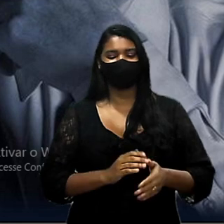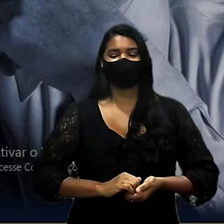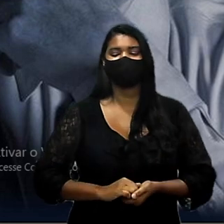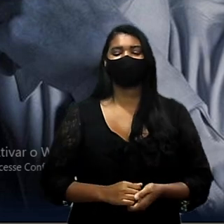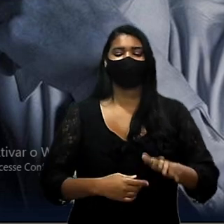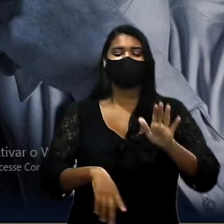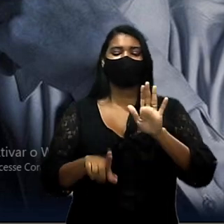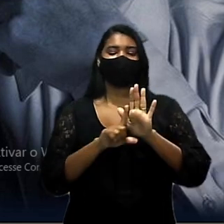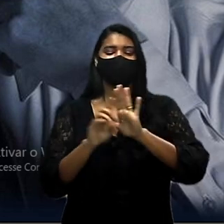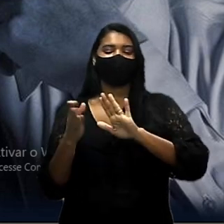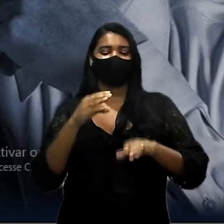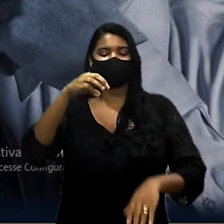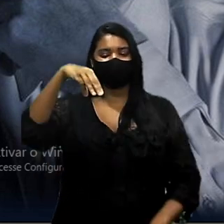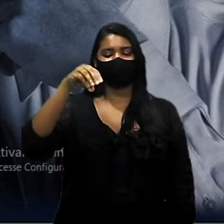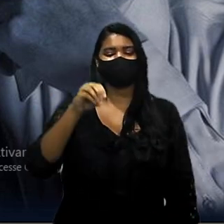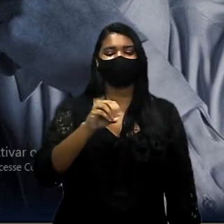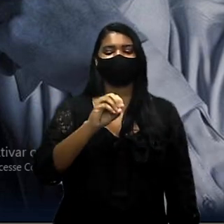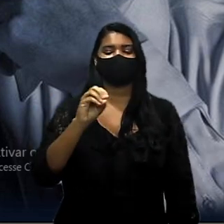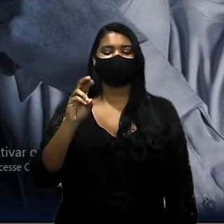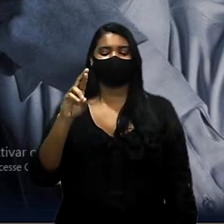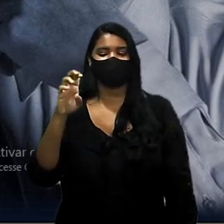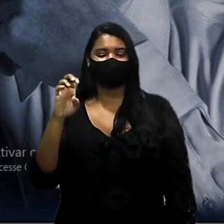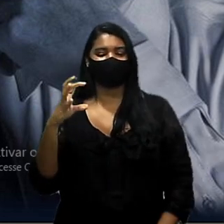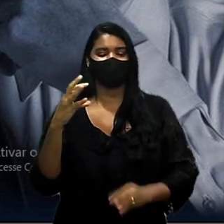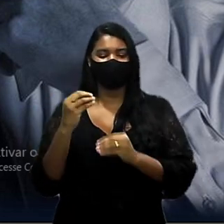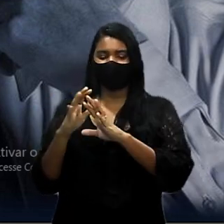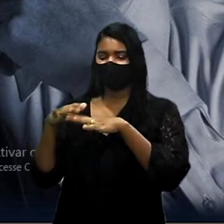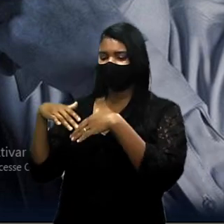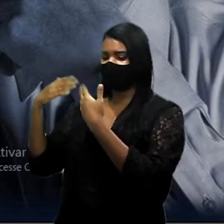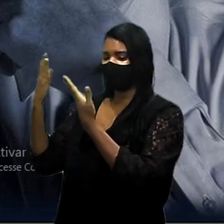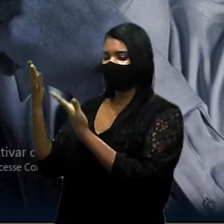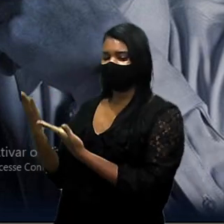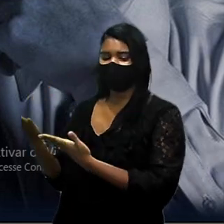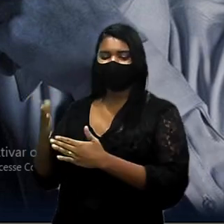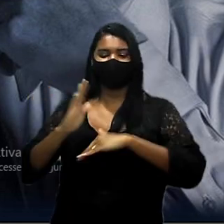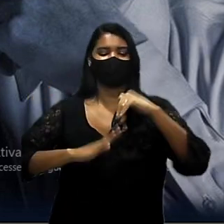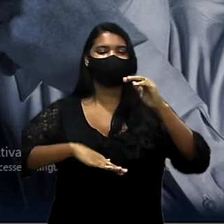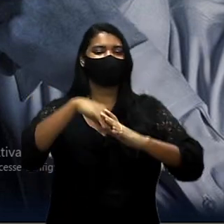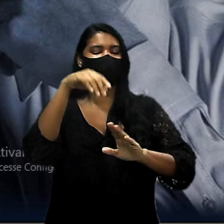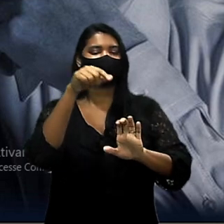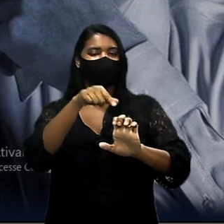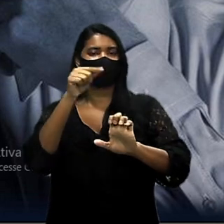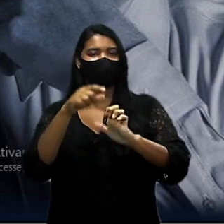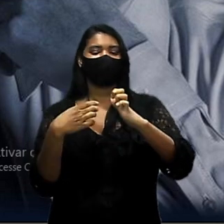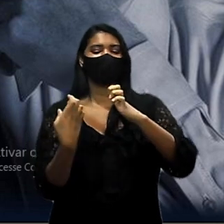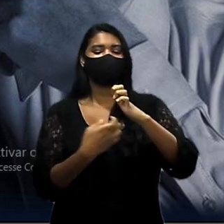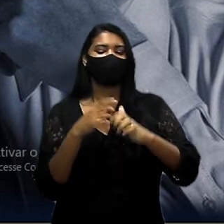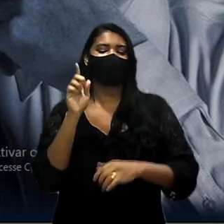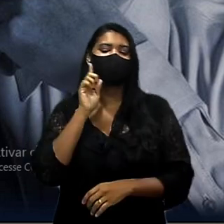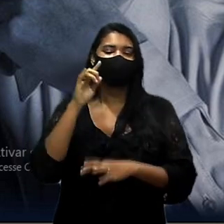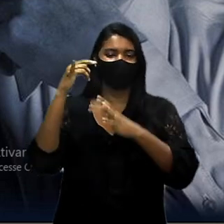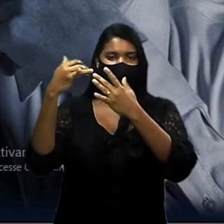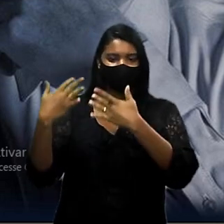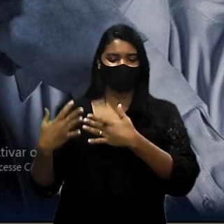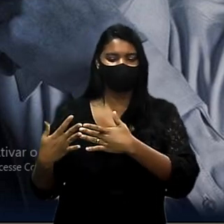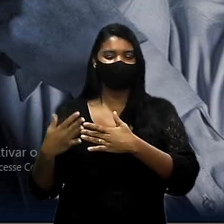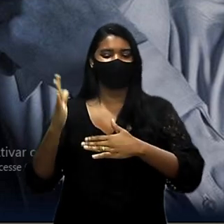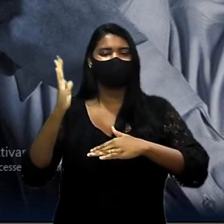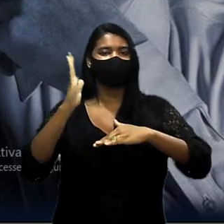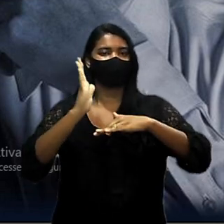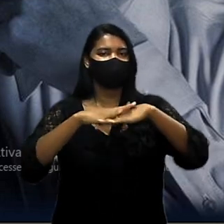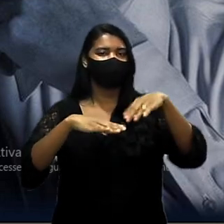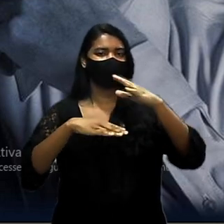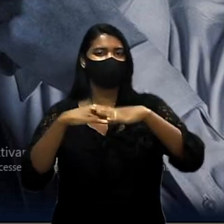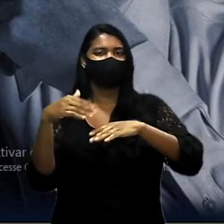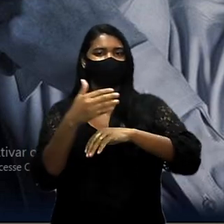A lei de Moore, né? Moore aí é um empresário norte-americano, que ele diz o seguinte, que a capacidade